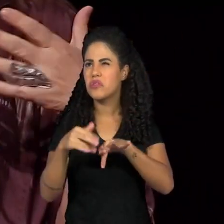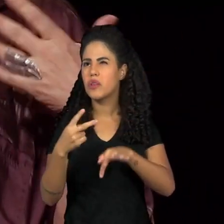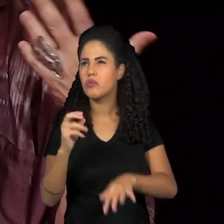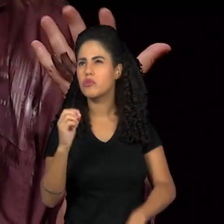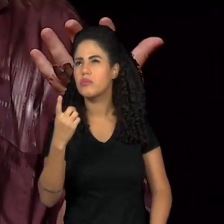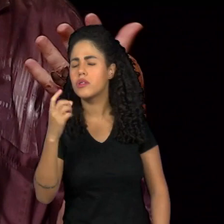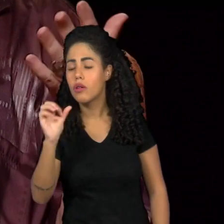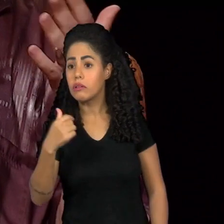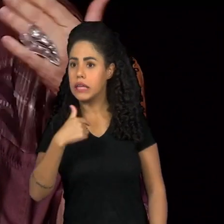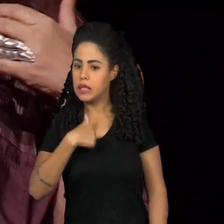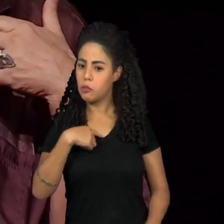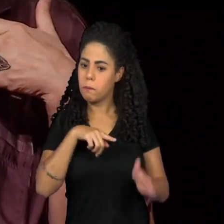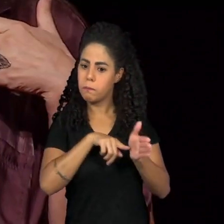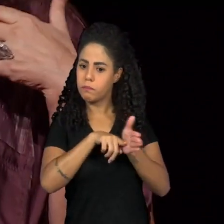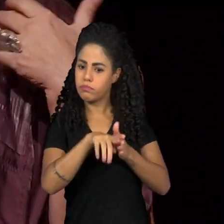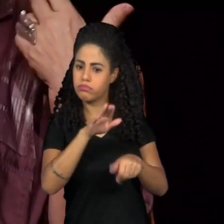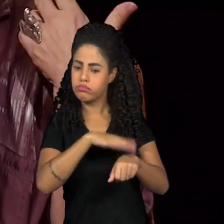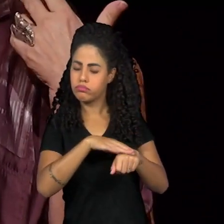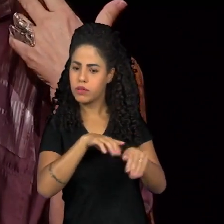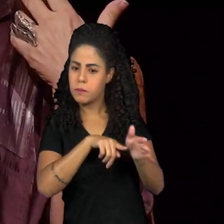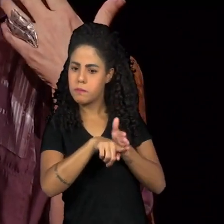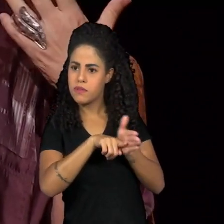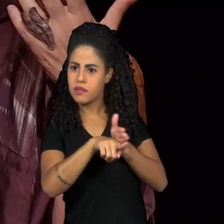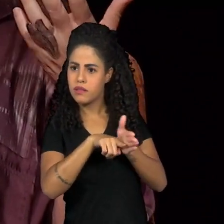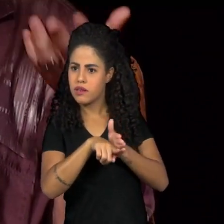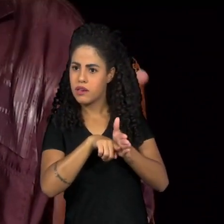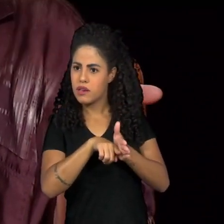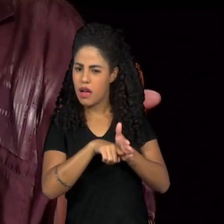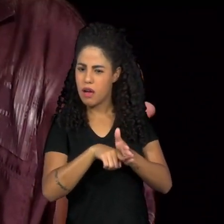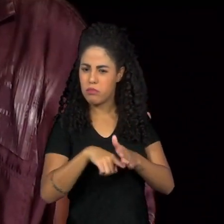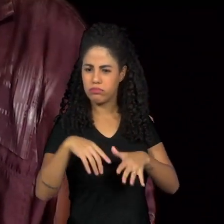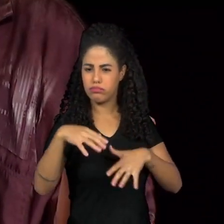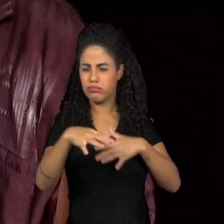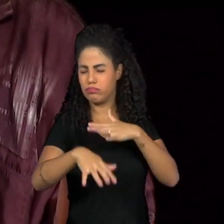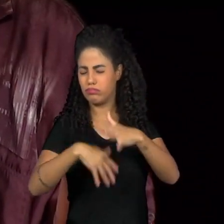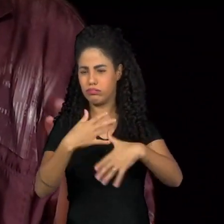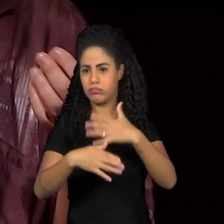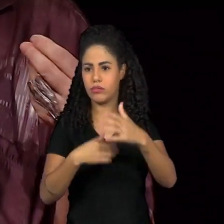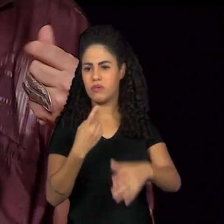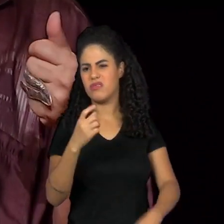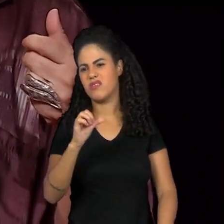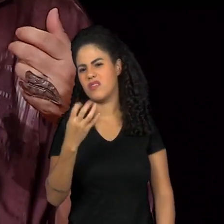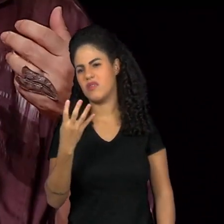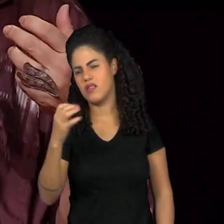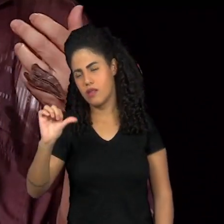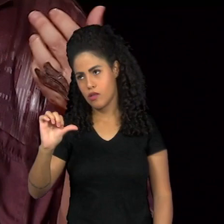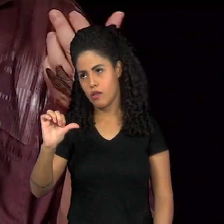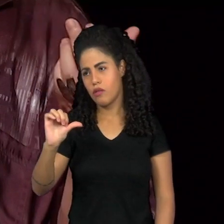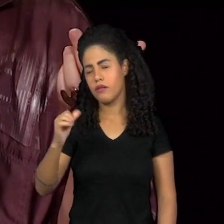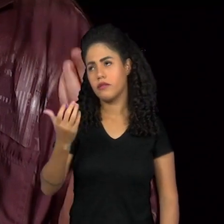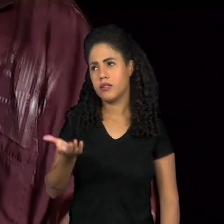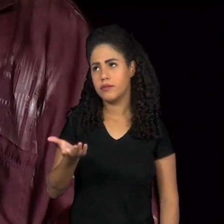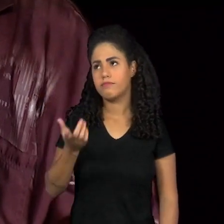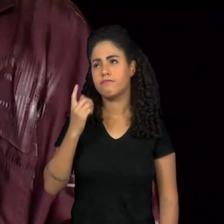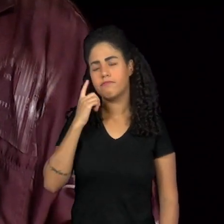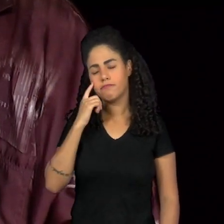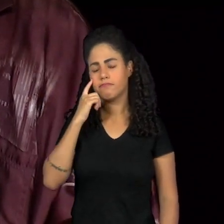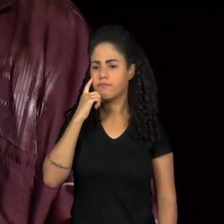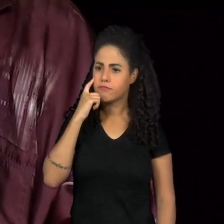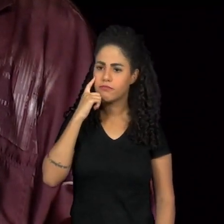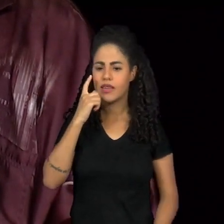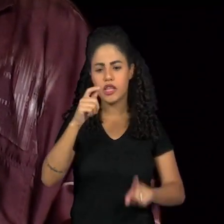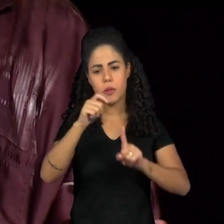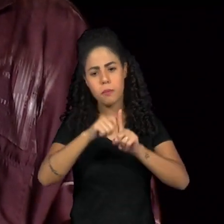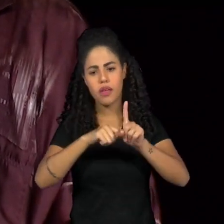quando eu pesquisei, a Baderna veio para cá em 49, e acho que poucos